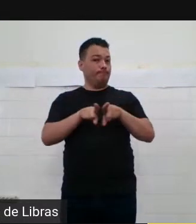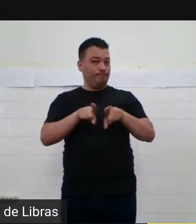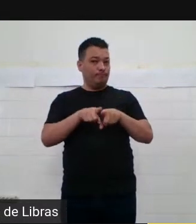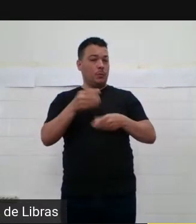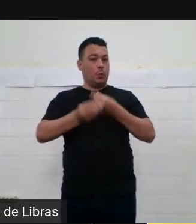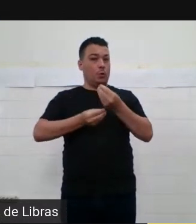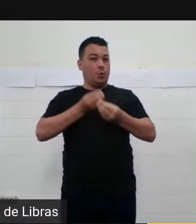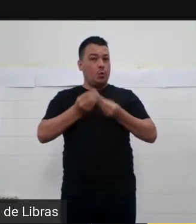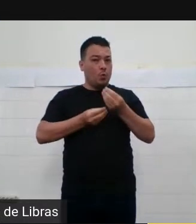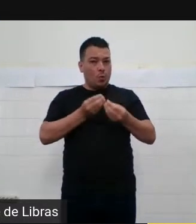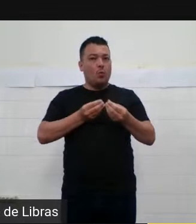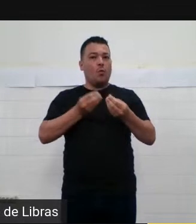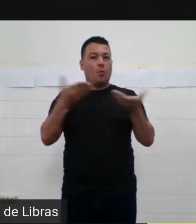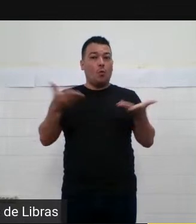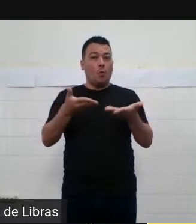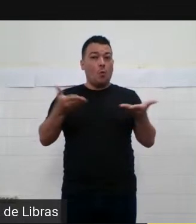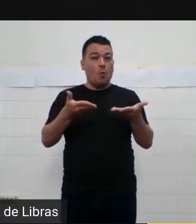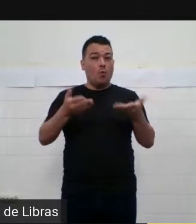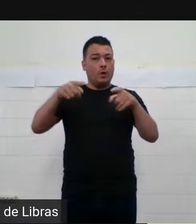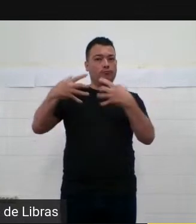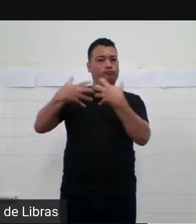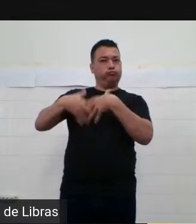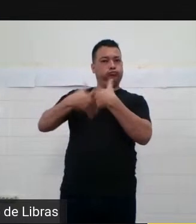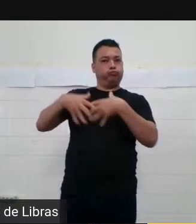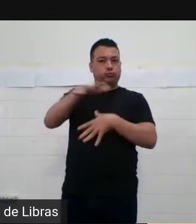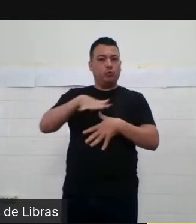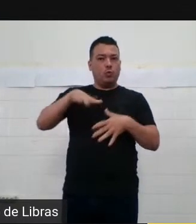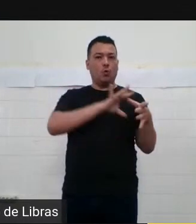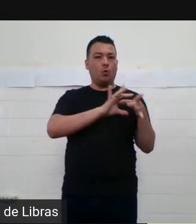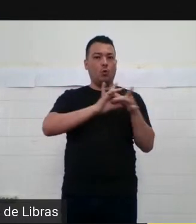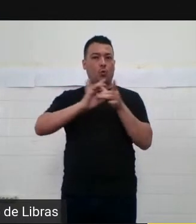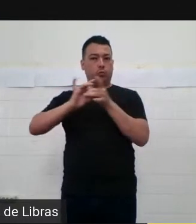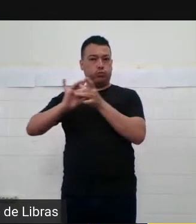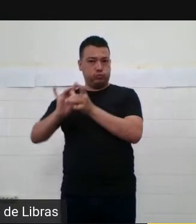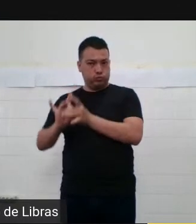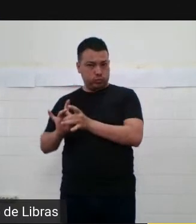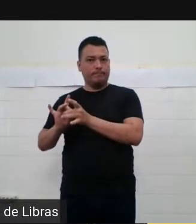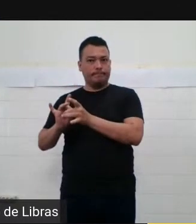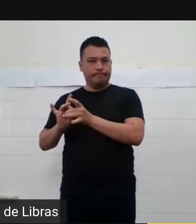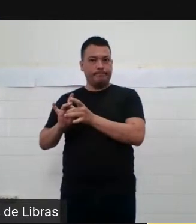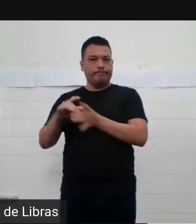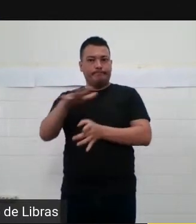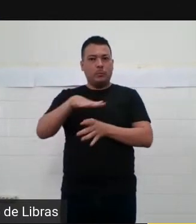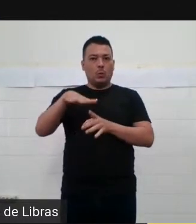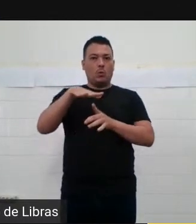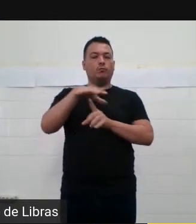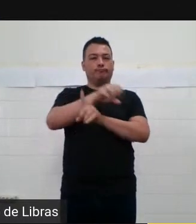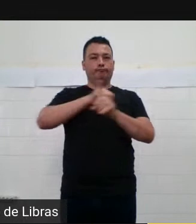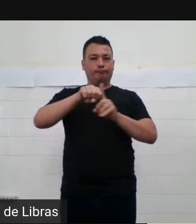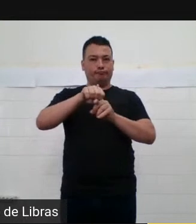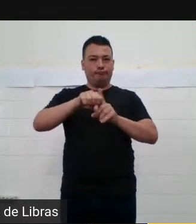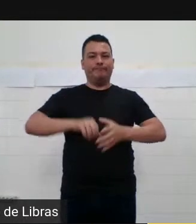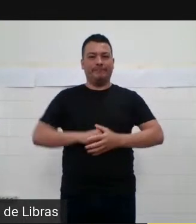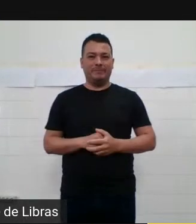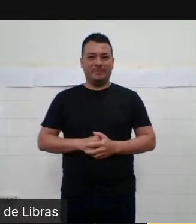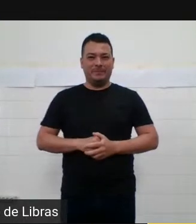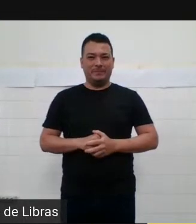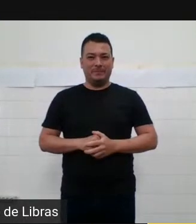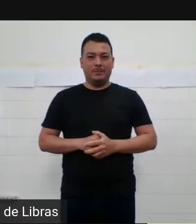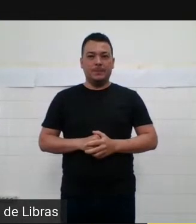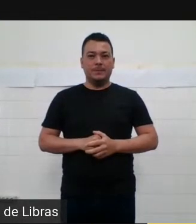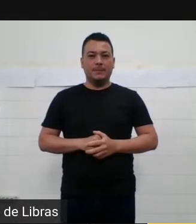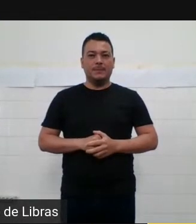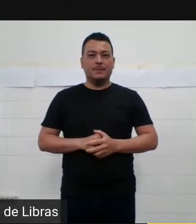são atravessados, né, pela dimensão do corpo. Então,